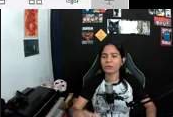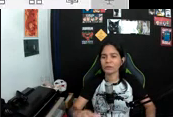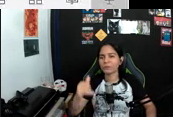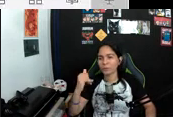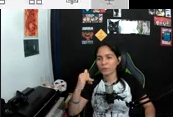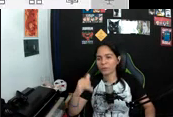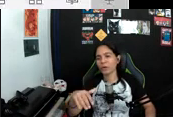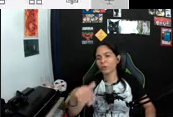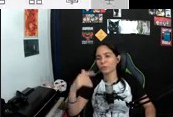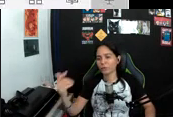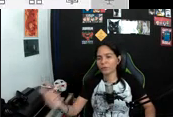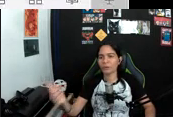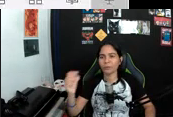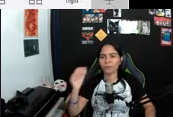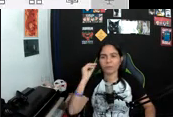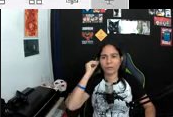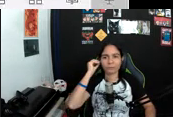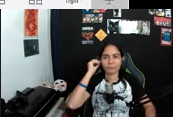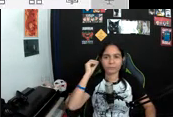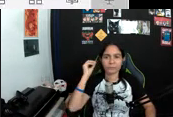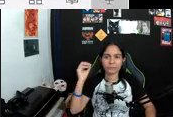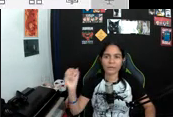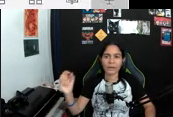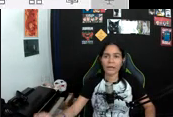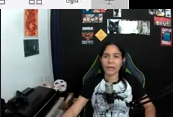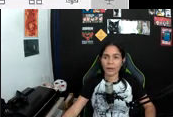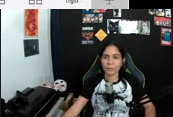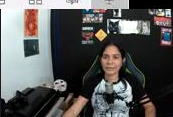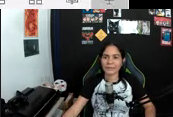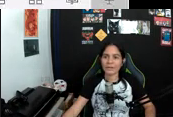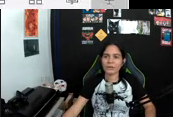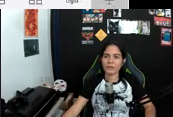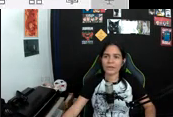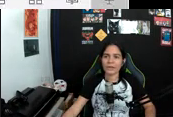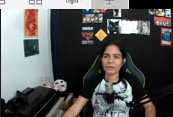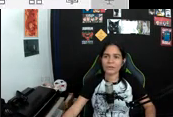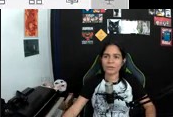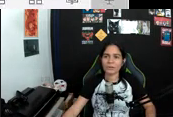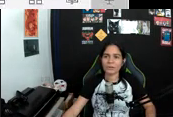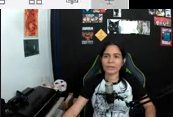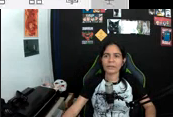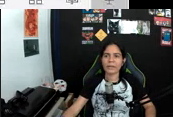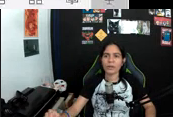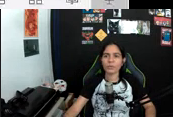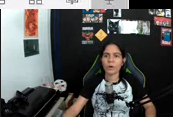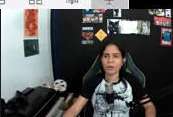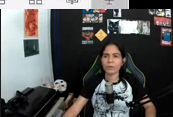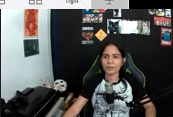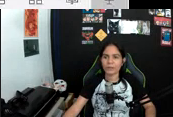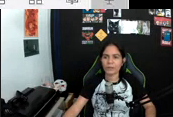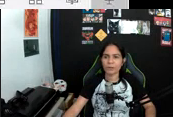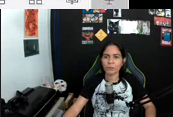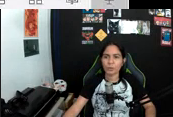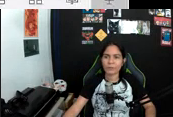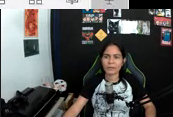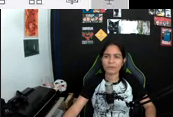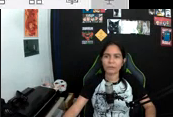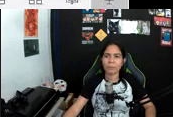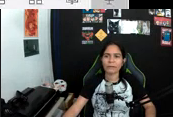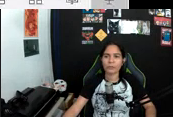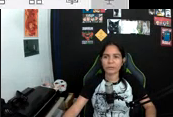identificado, tudinho. Então, se houve o óbito, informa a família. O paciente tem o direito de não ter nenhum órgão retirado